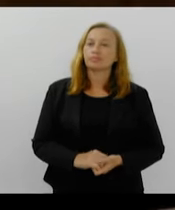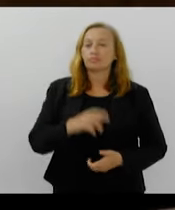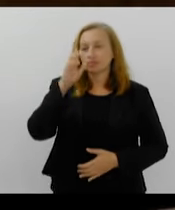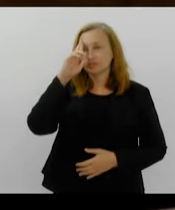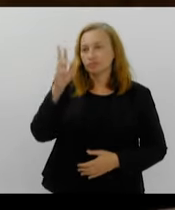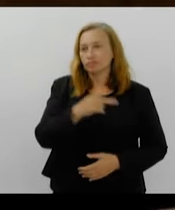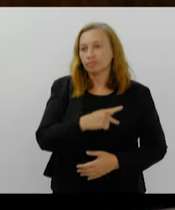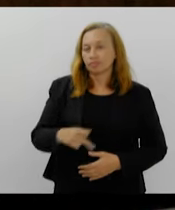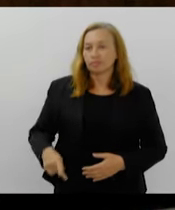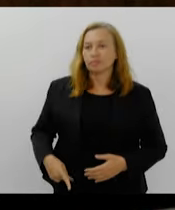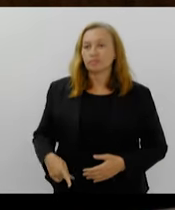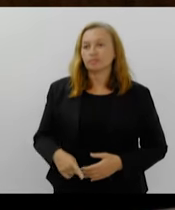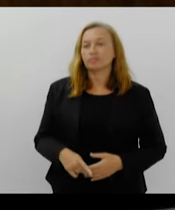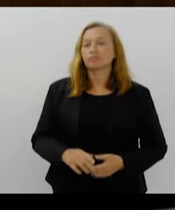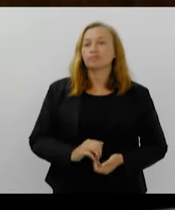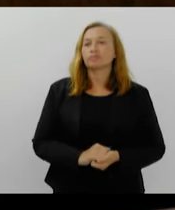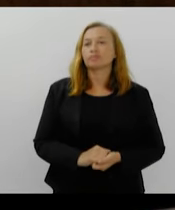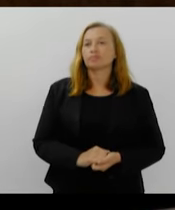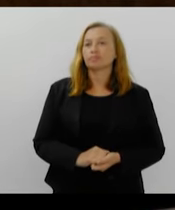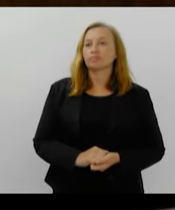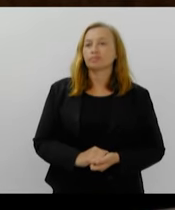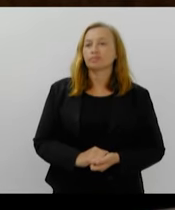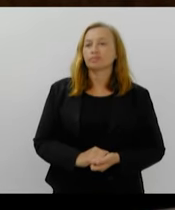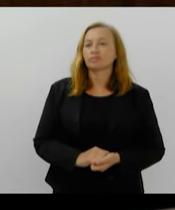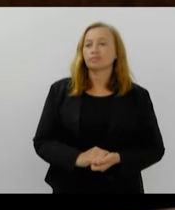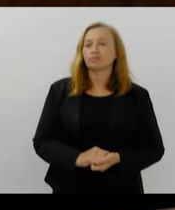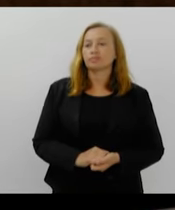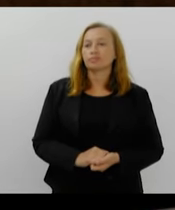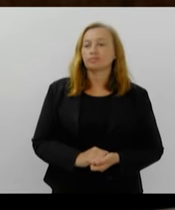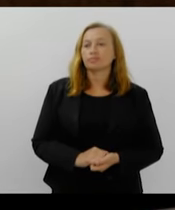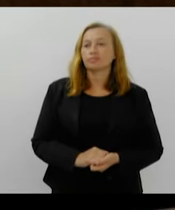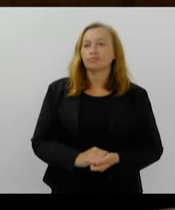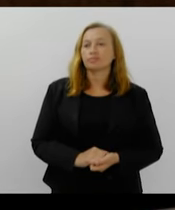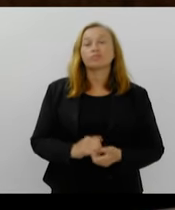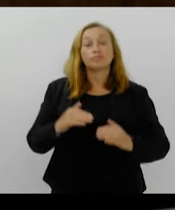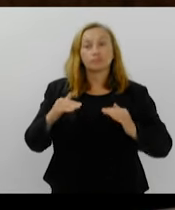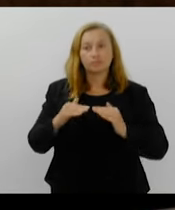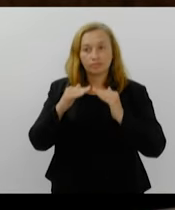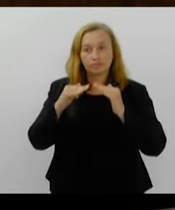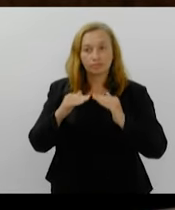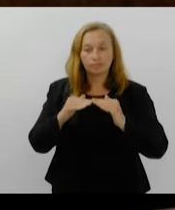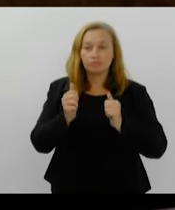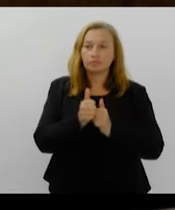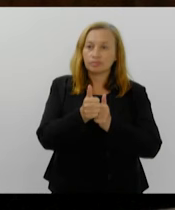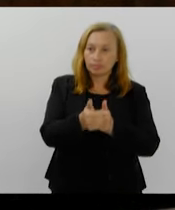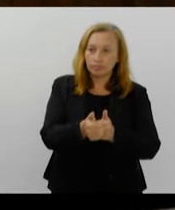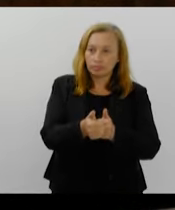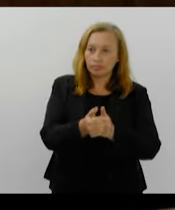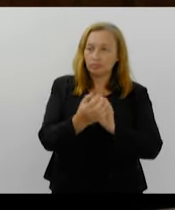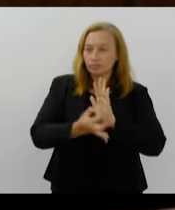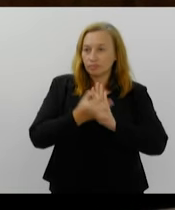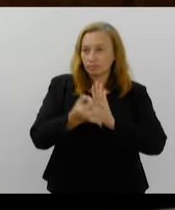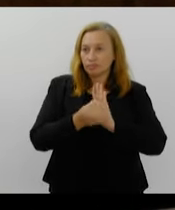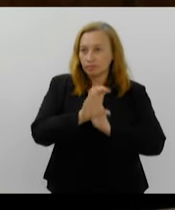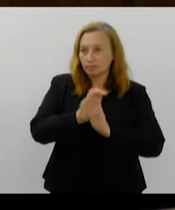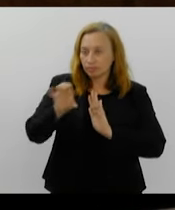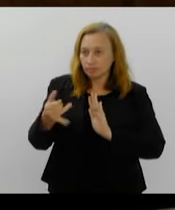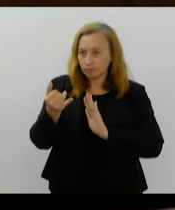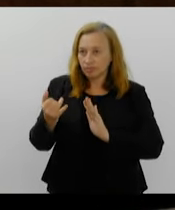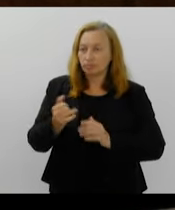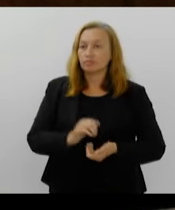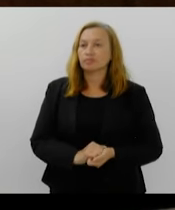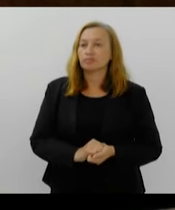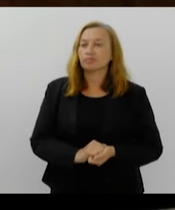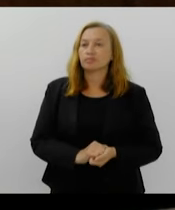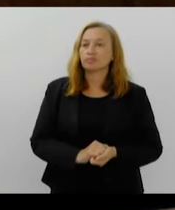senhor presidente no mérito favorável acompanhando o parecer da ccj